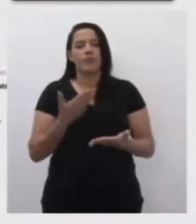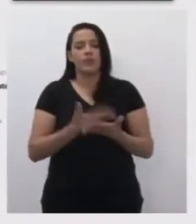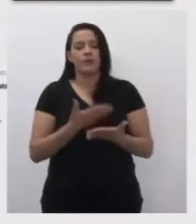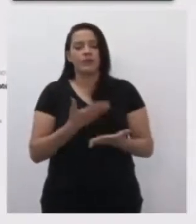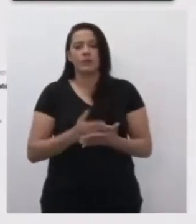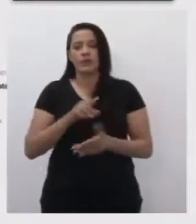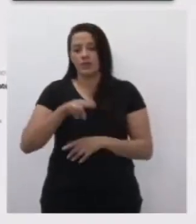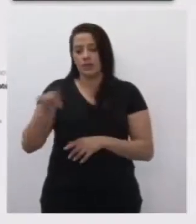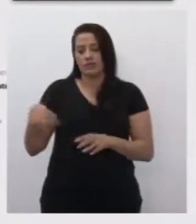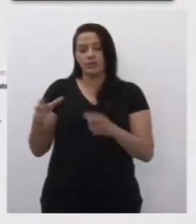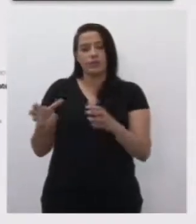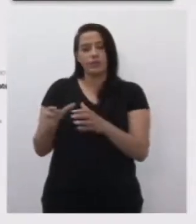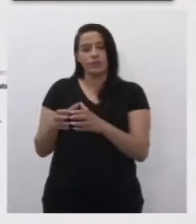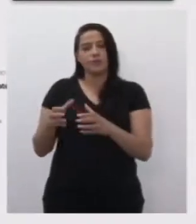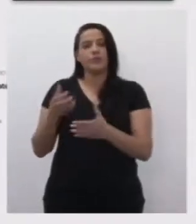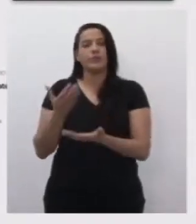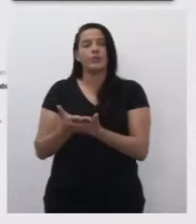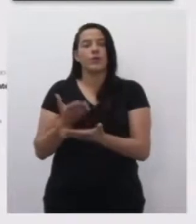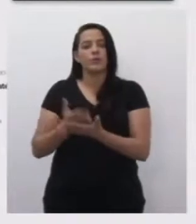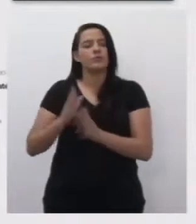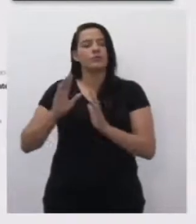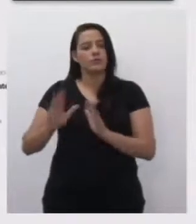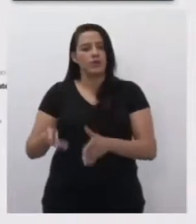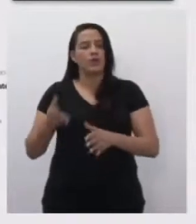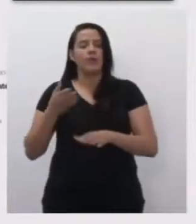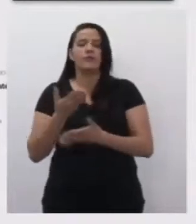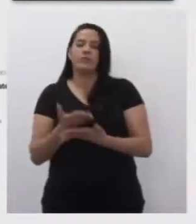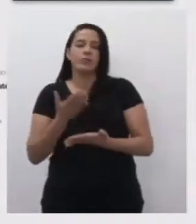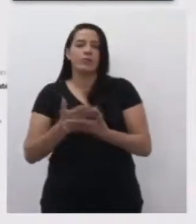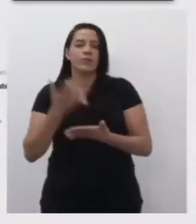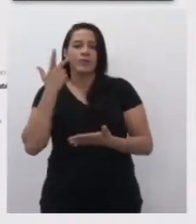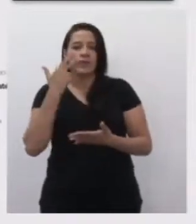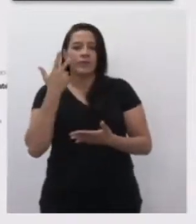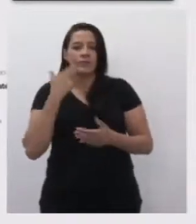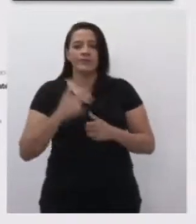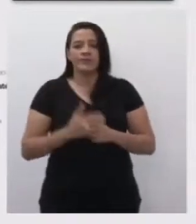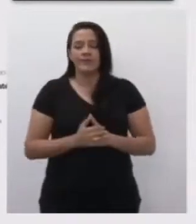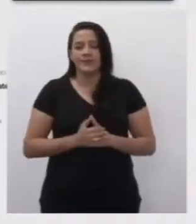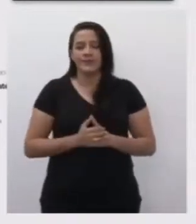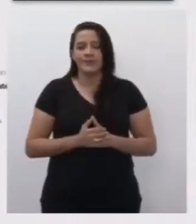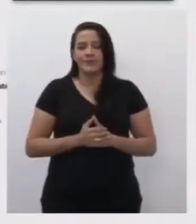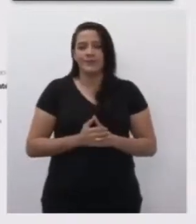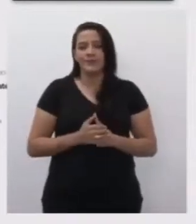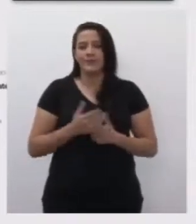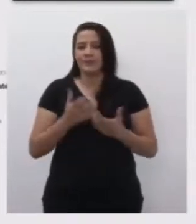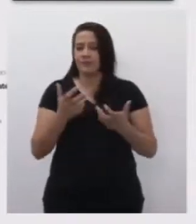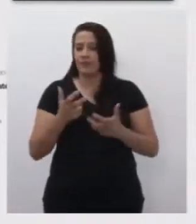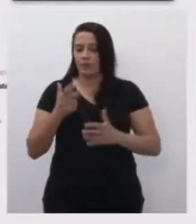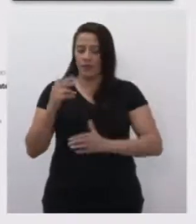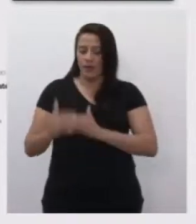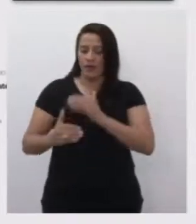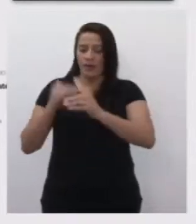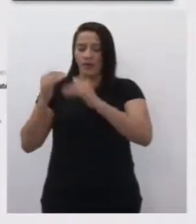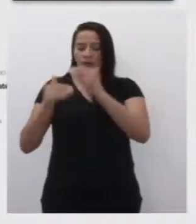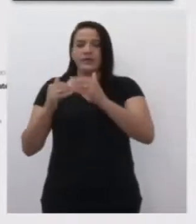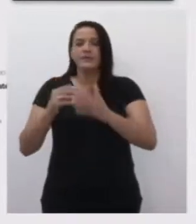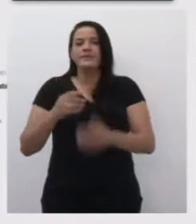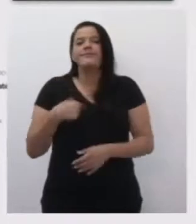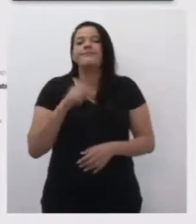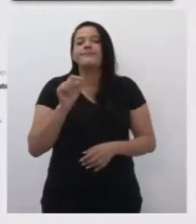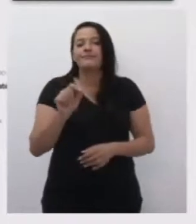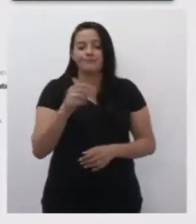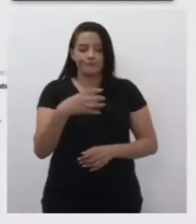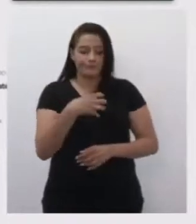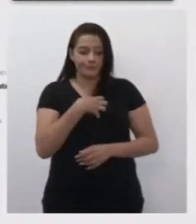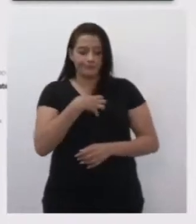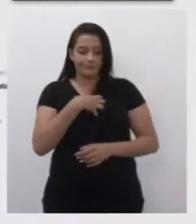ali proativamente estudando. E aí, o que a gente fez foi desenvolver uma disciplina de socioemocional. Nessa